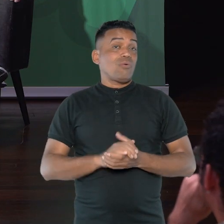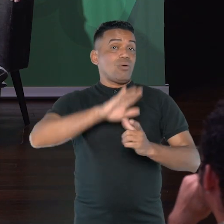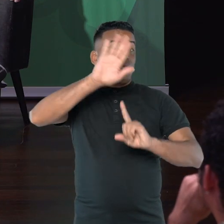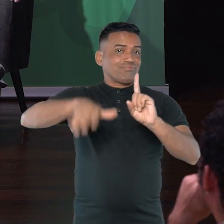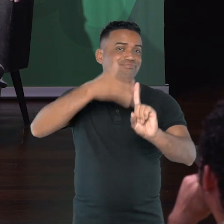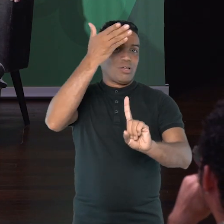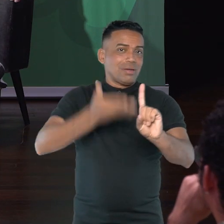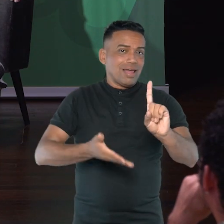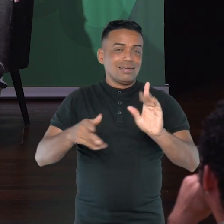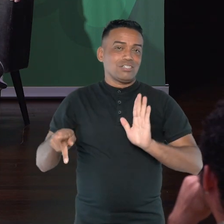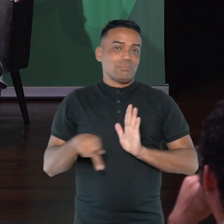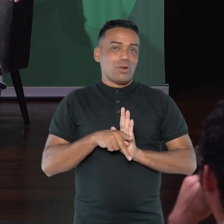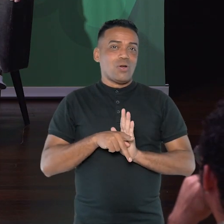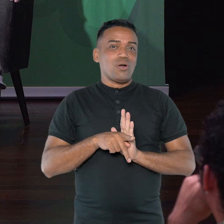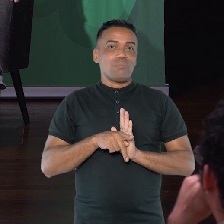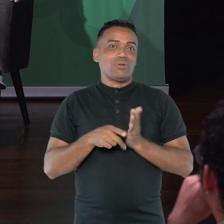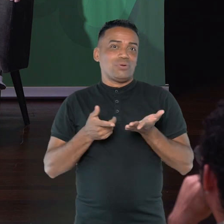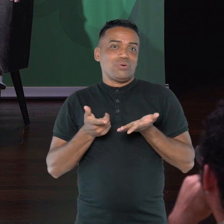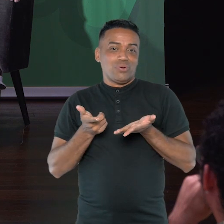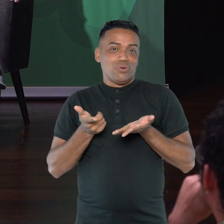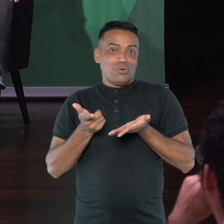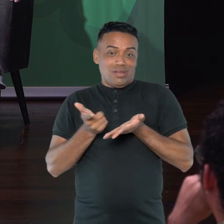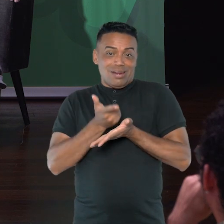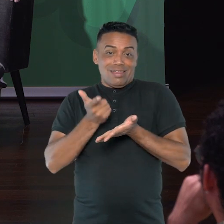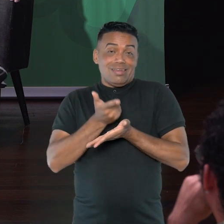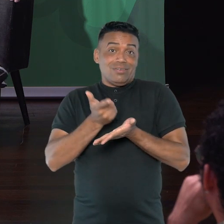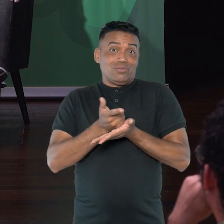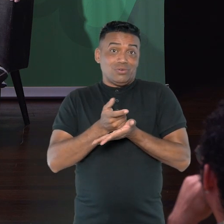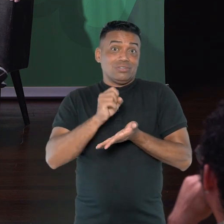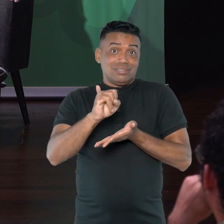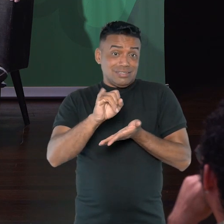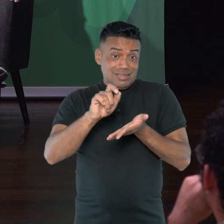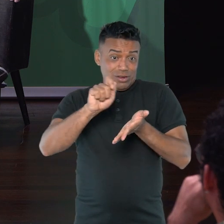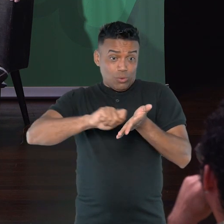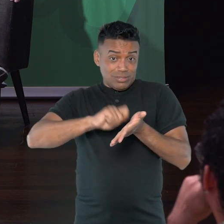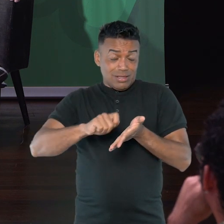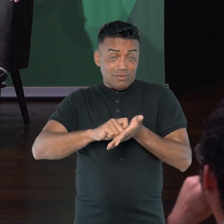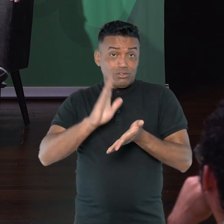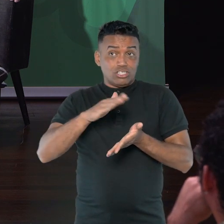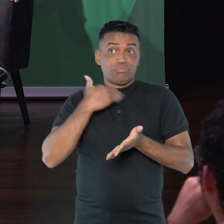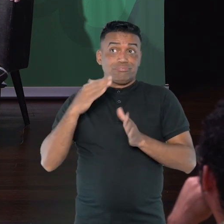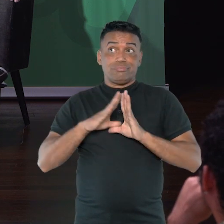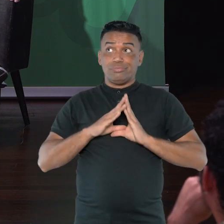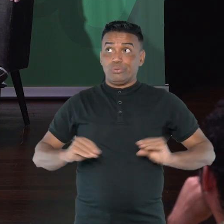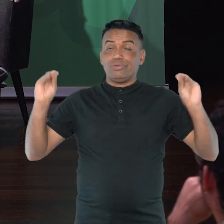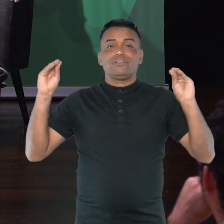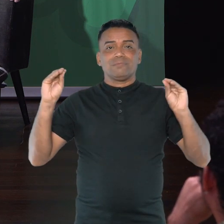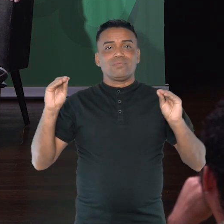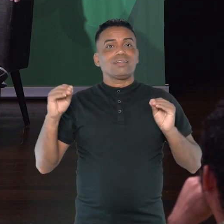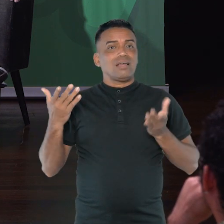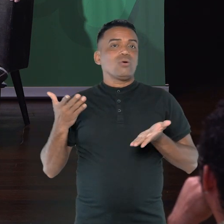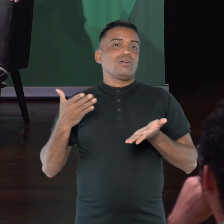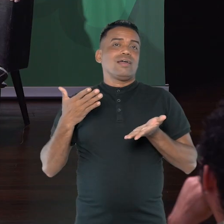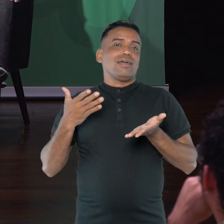né, o próprio livro, se eu não escrevesse eu já tinha desaparecido, Otto Lara Rezende. Essa epígrafe dessa edição da Impressões de